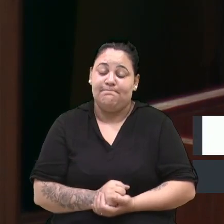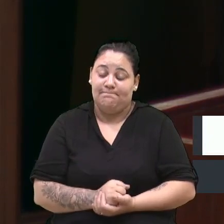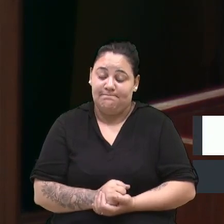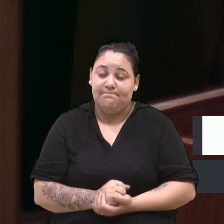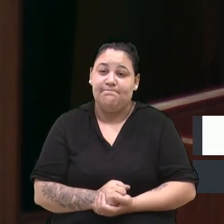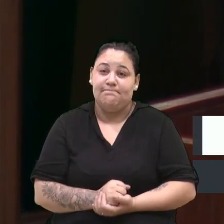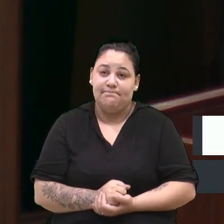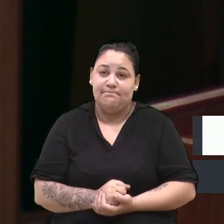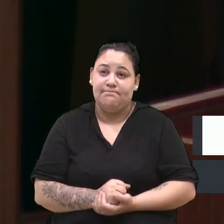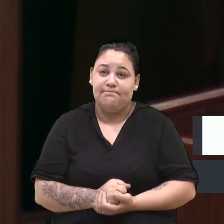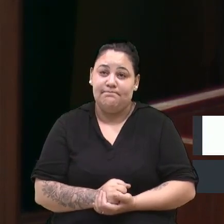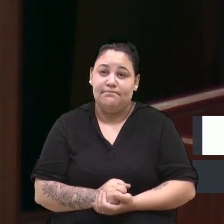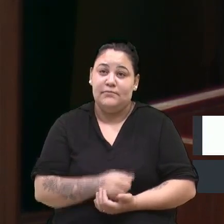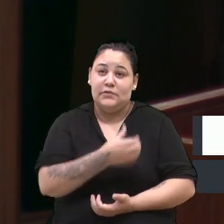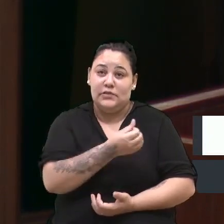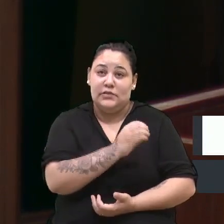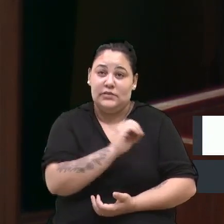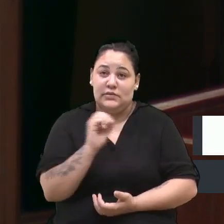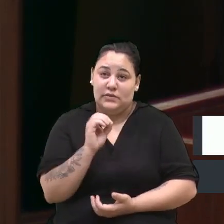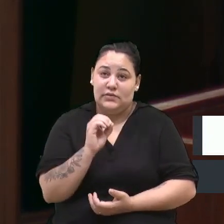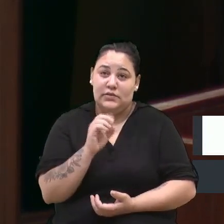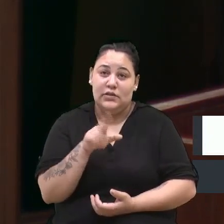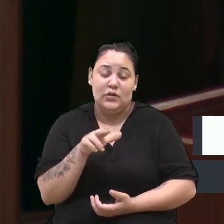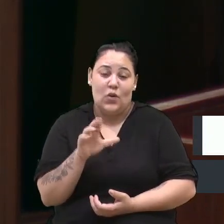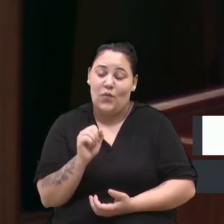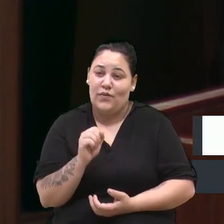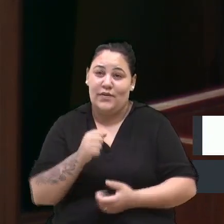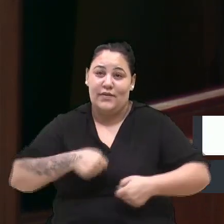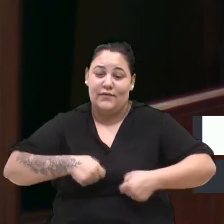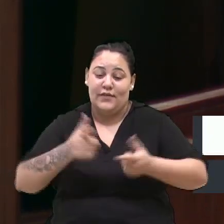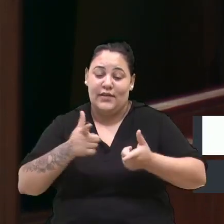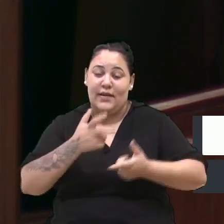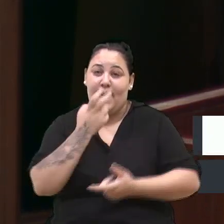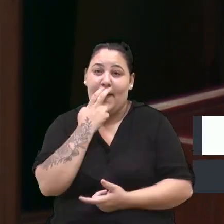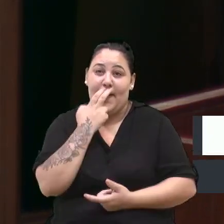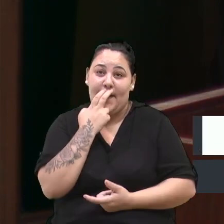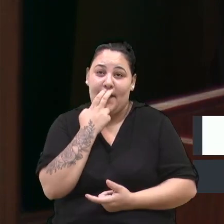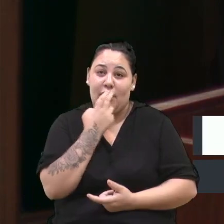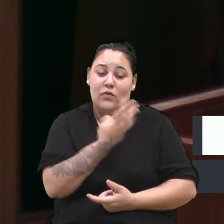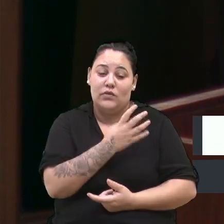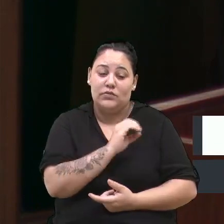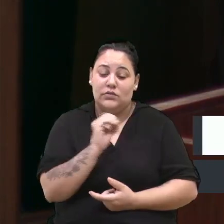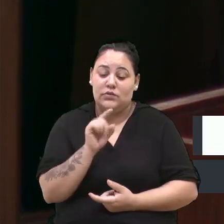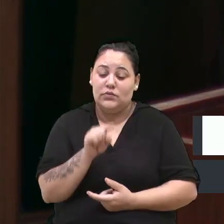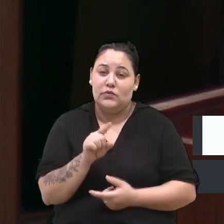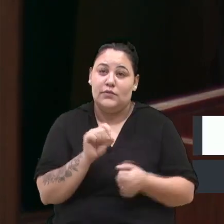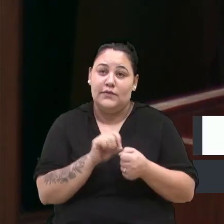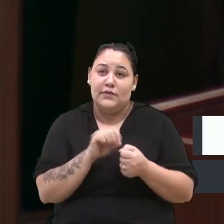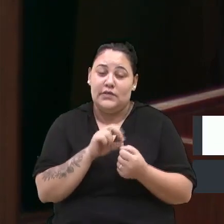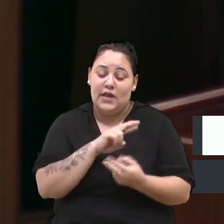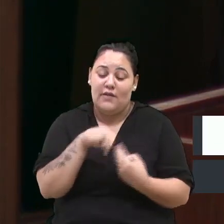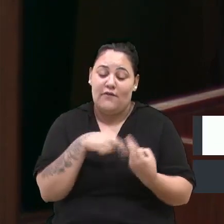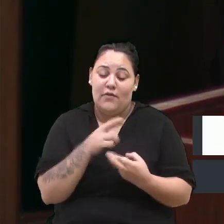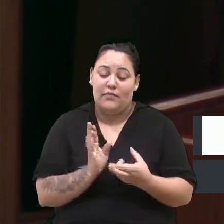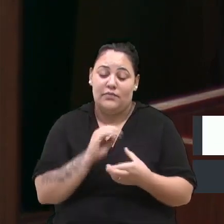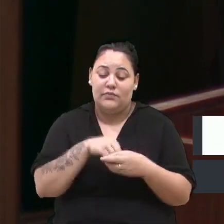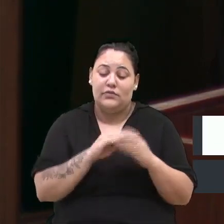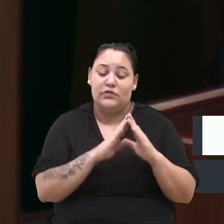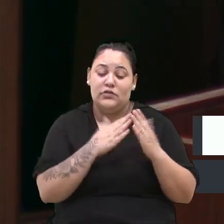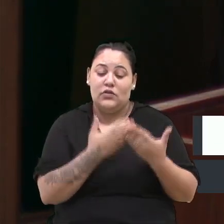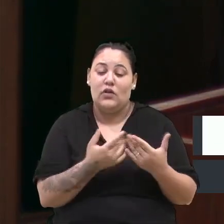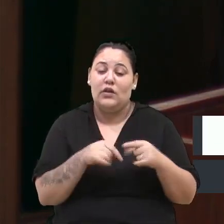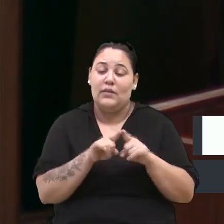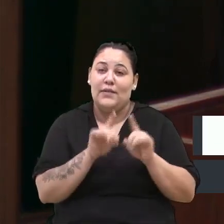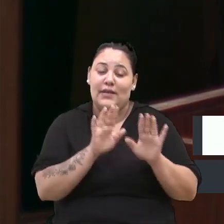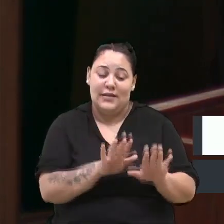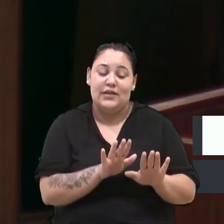teria gastado 600 e nunca mais gastaria gás. Aqueles 400 mil serviriam para fazer reforma em escolas e deixar a